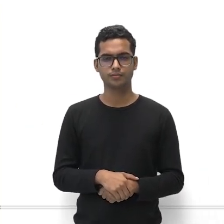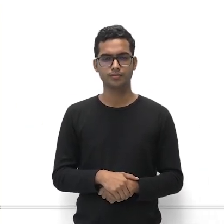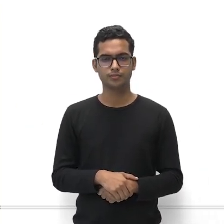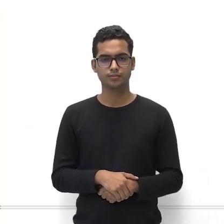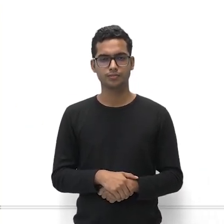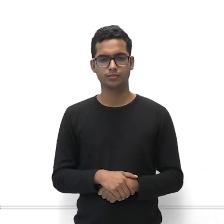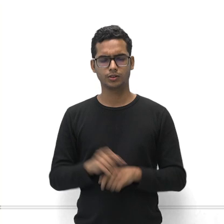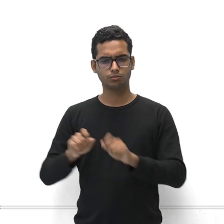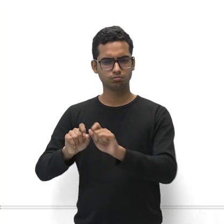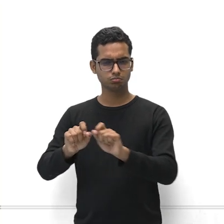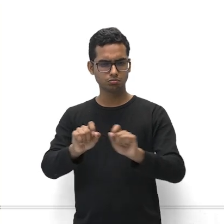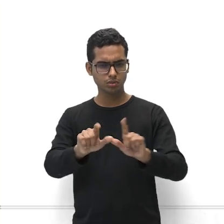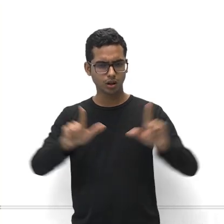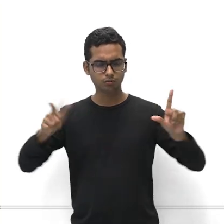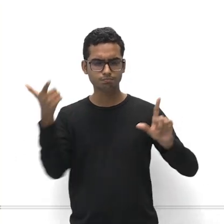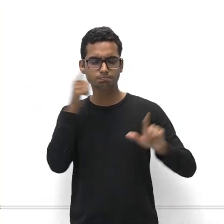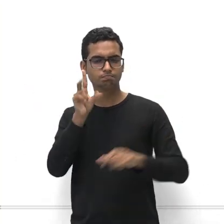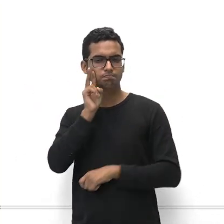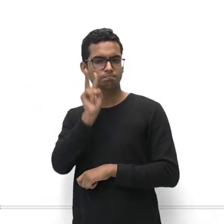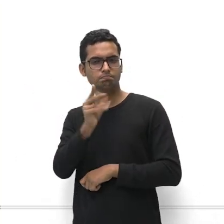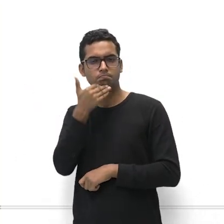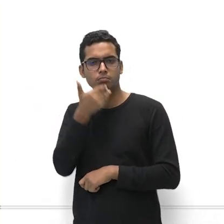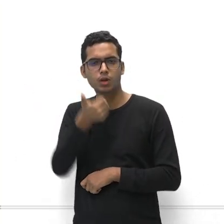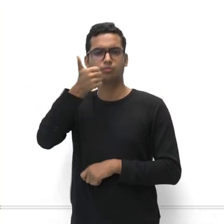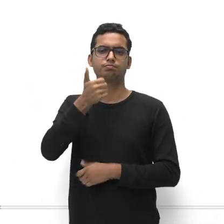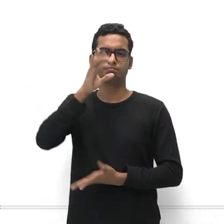possa visualizar melhor.